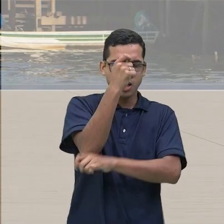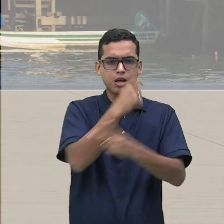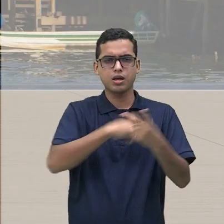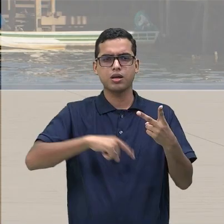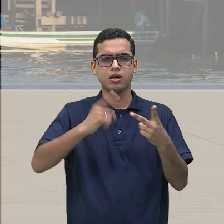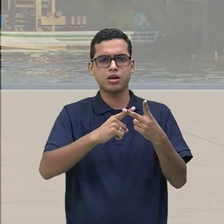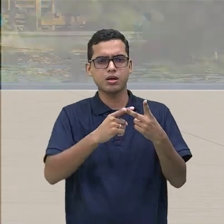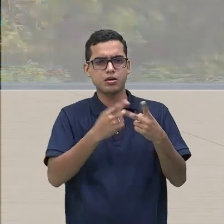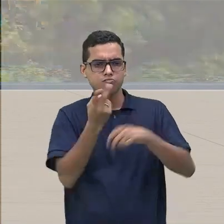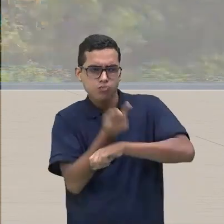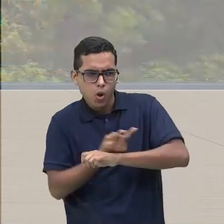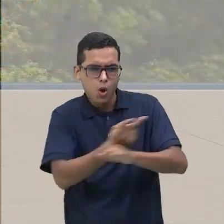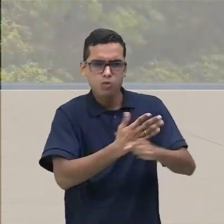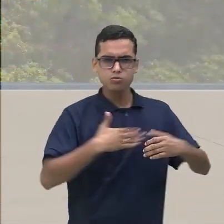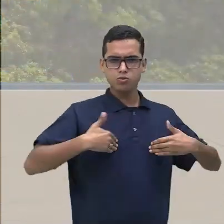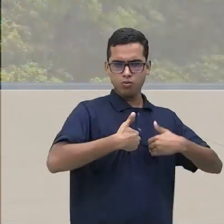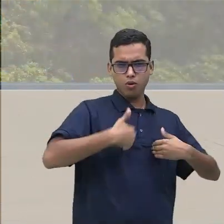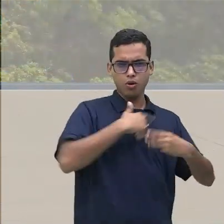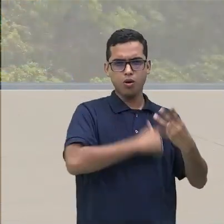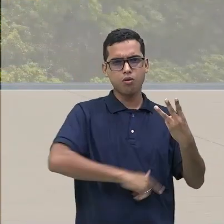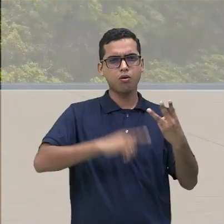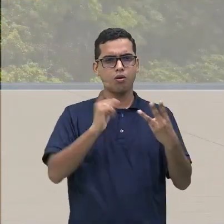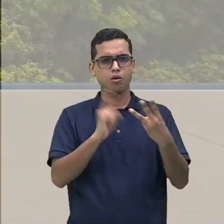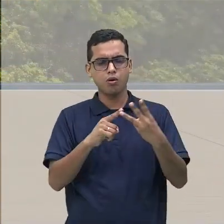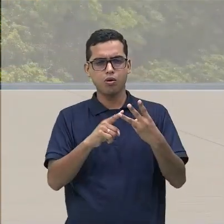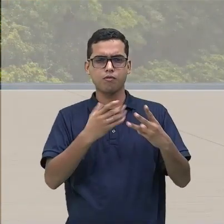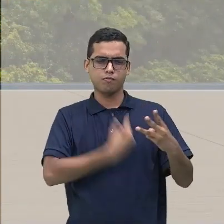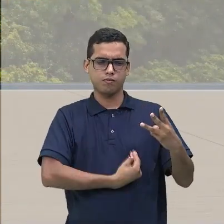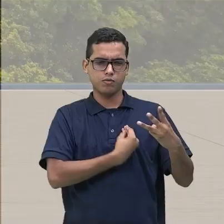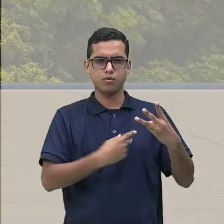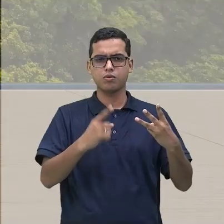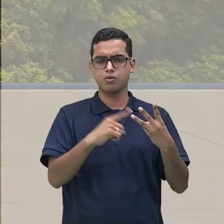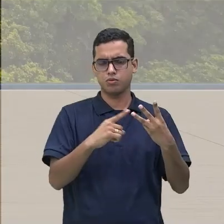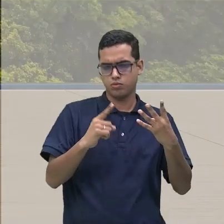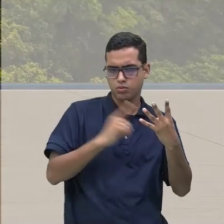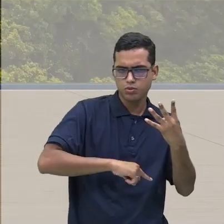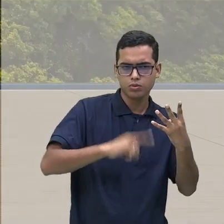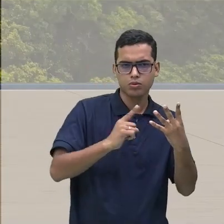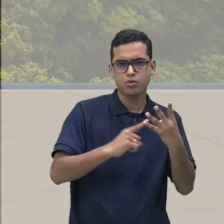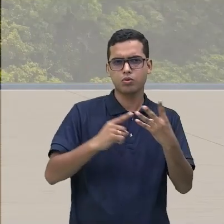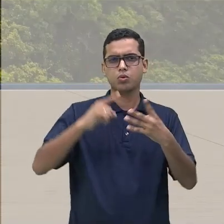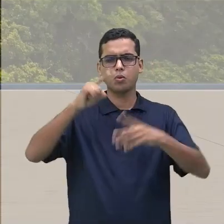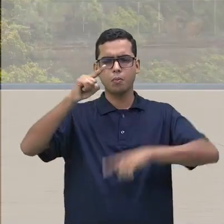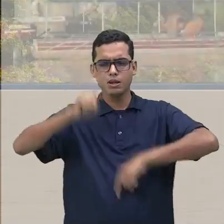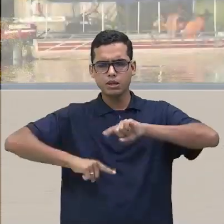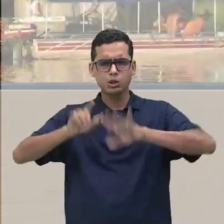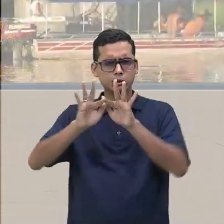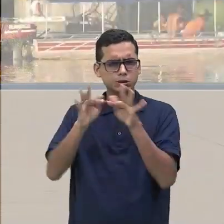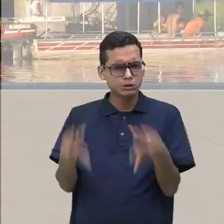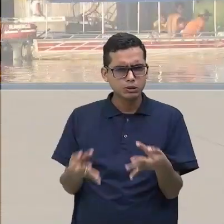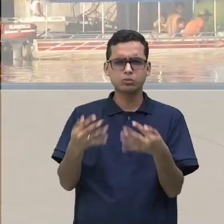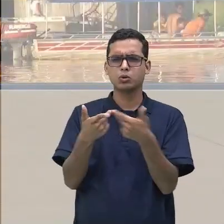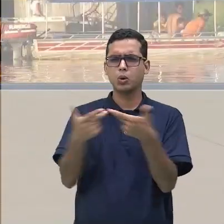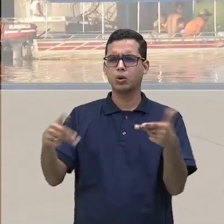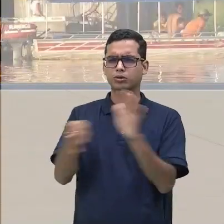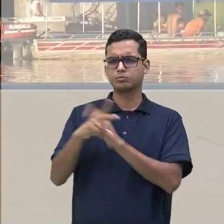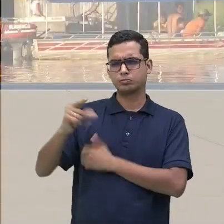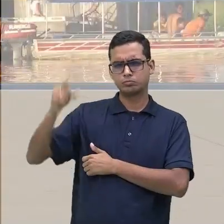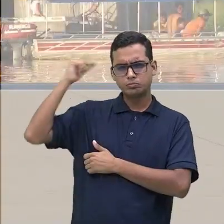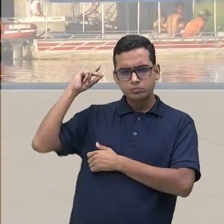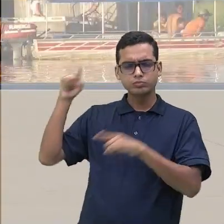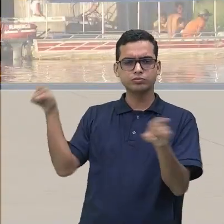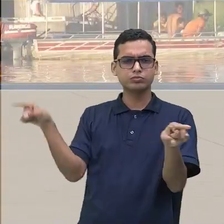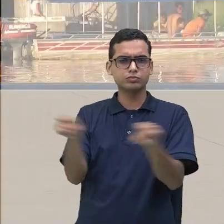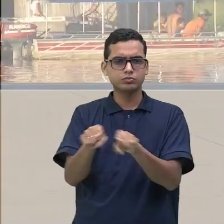técnicas simples e instrumentos rudimentares, tá? Os povos tradicionais, como os indígenas, os quilombolas,